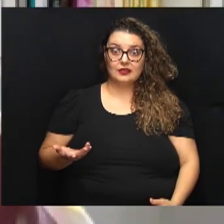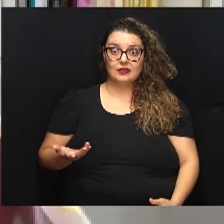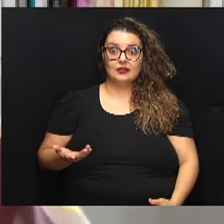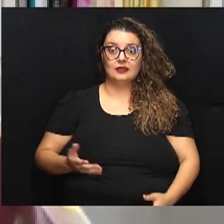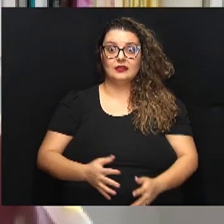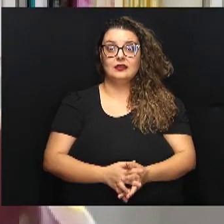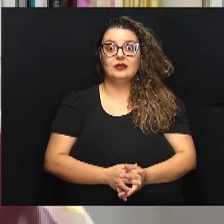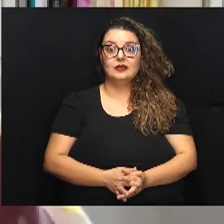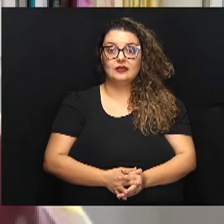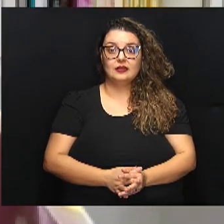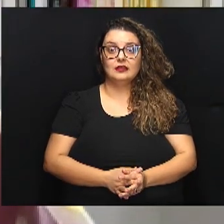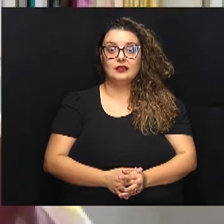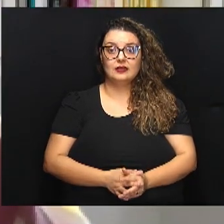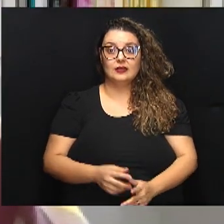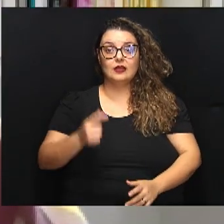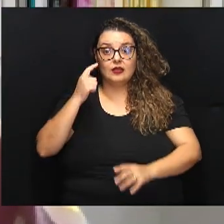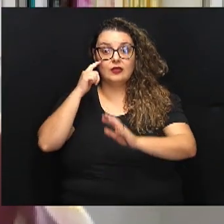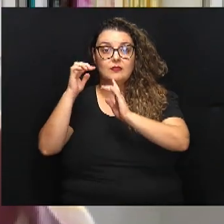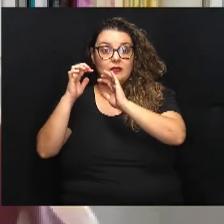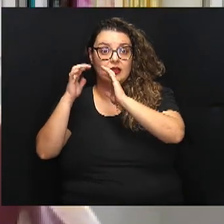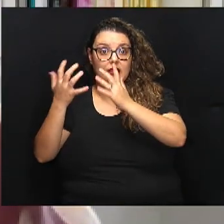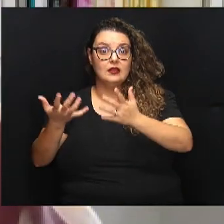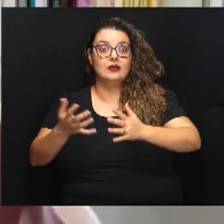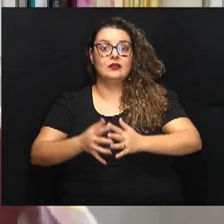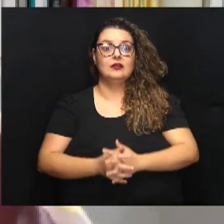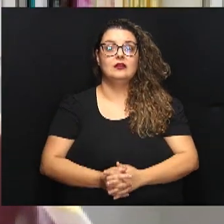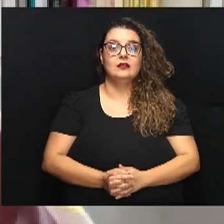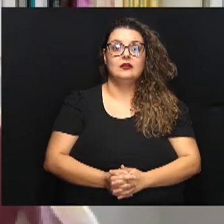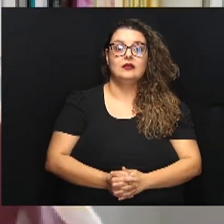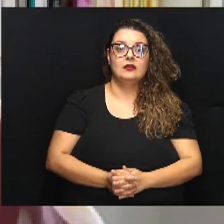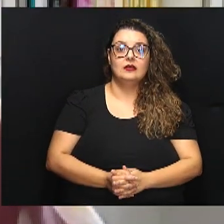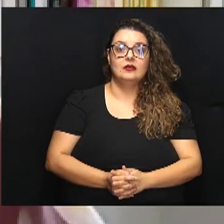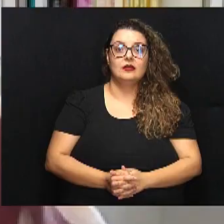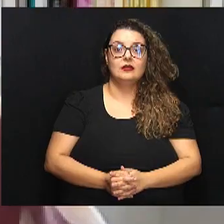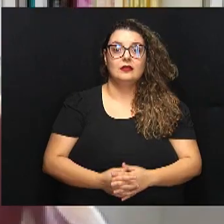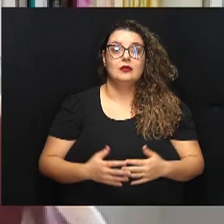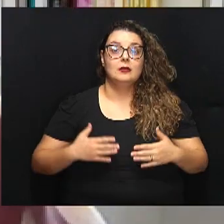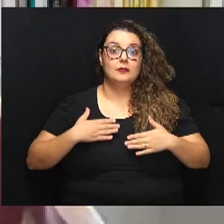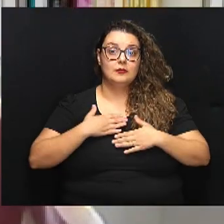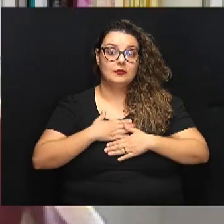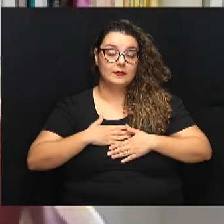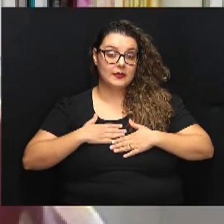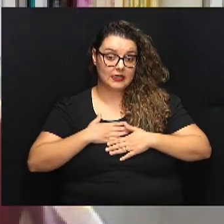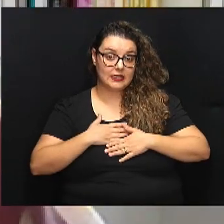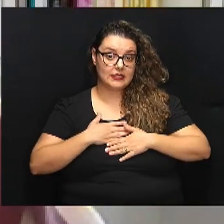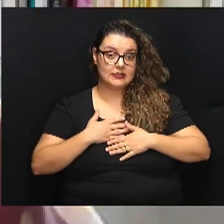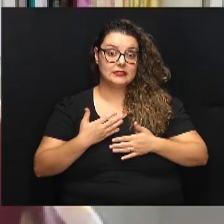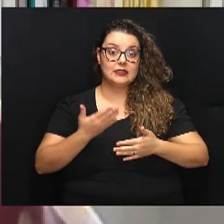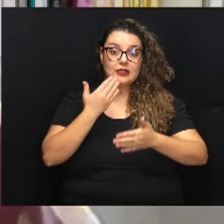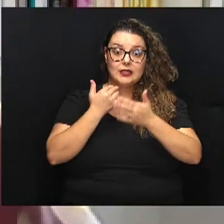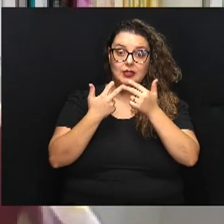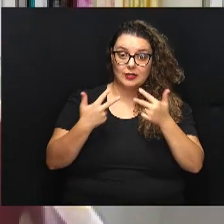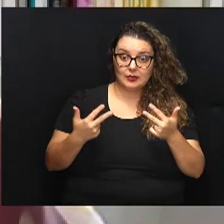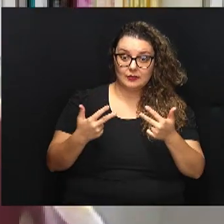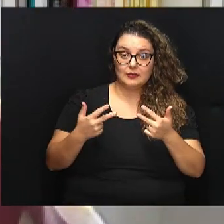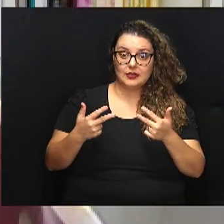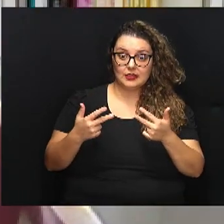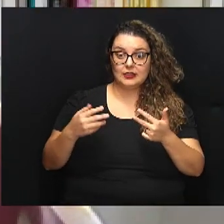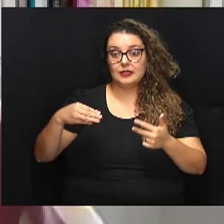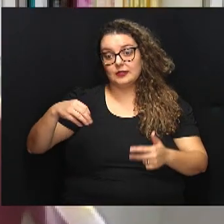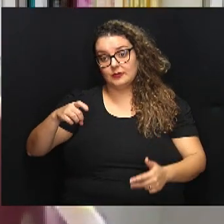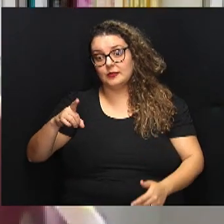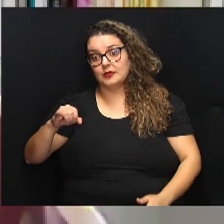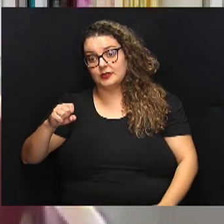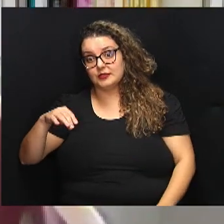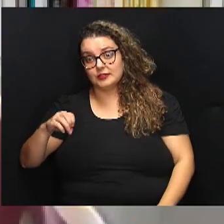hype, é uma reflexão sobre prazer, comida e modismo, né? Estamos dentro, somos animais sociais,